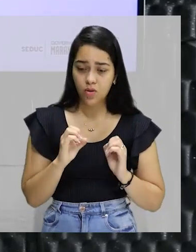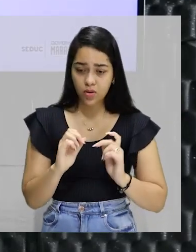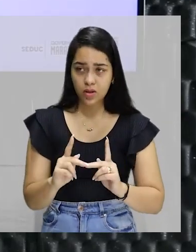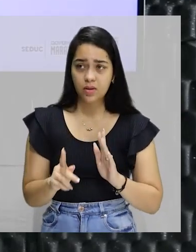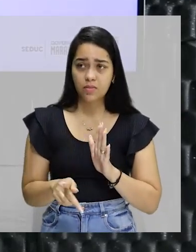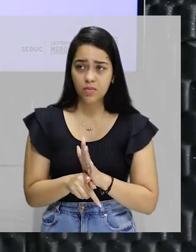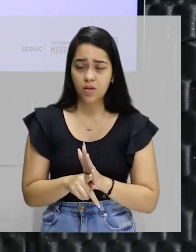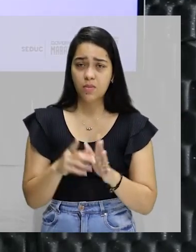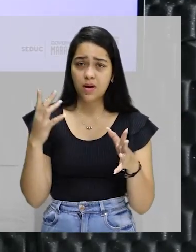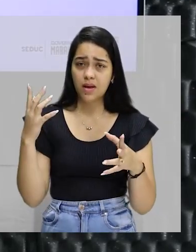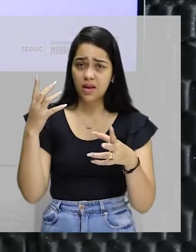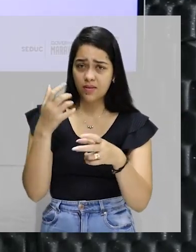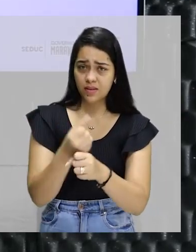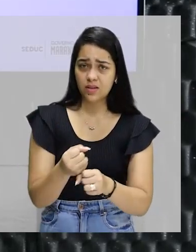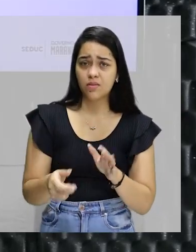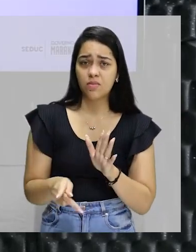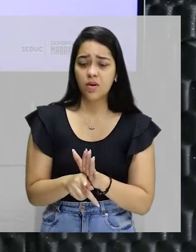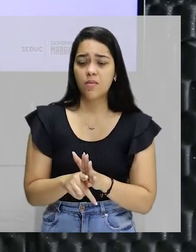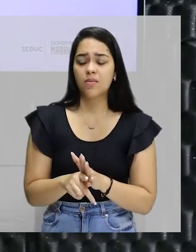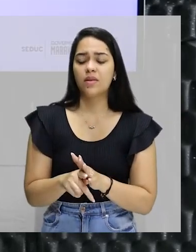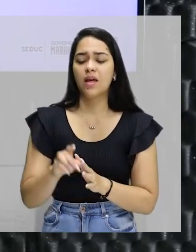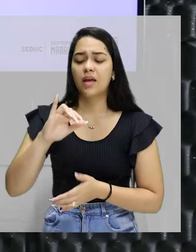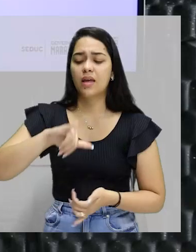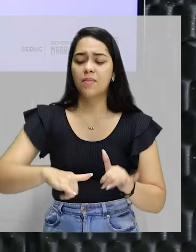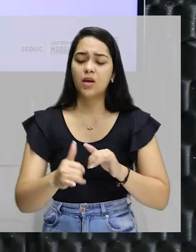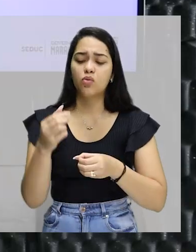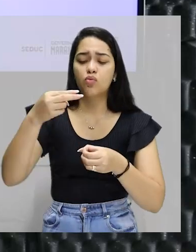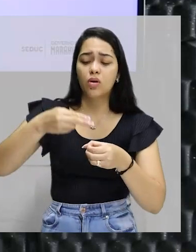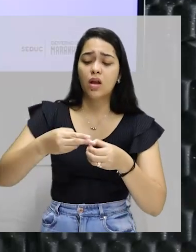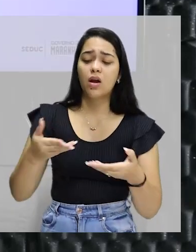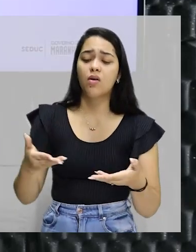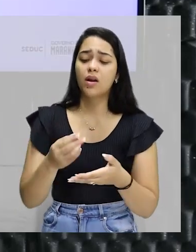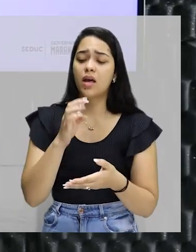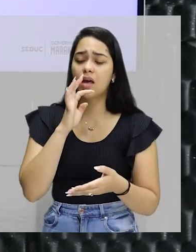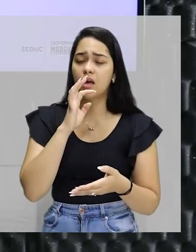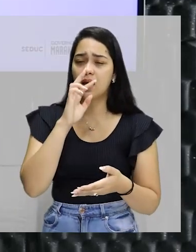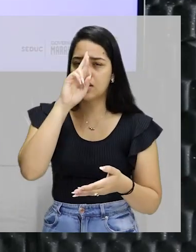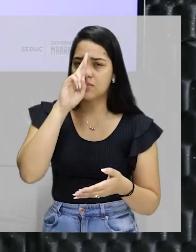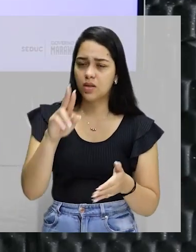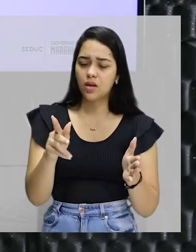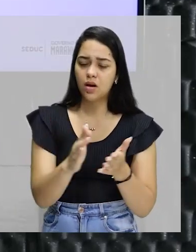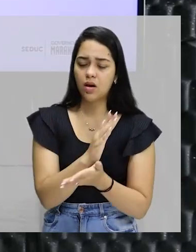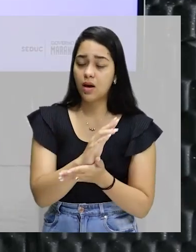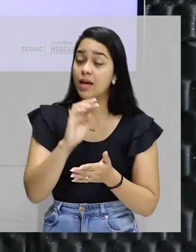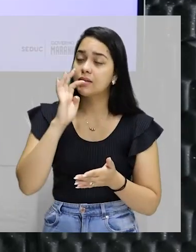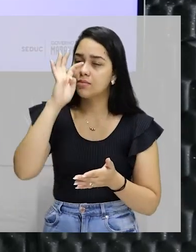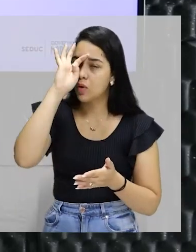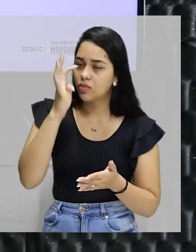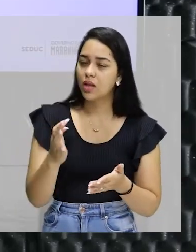uma revisão da química nuclear e agora nós vamos resolver algumas questões. Tudo